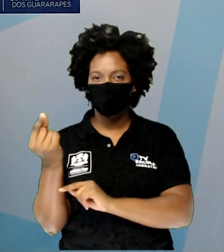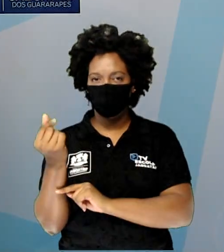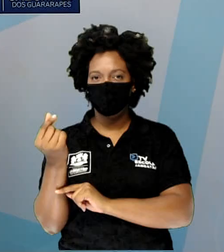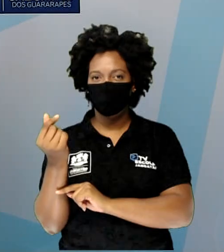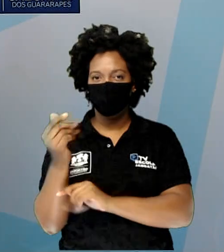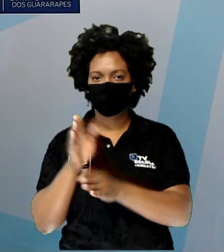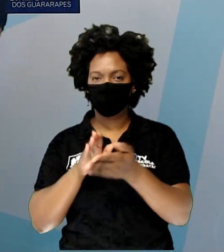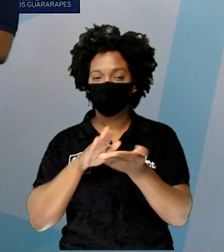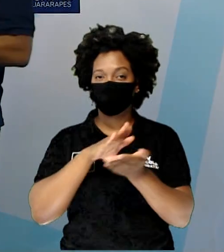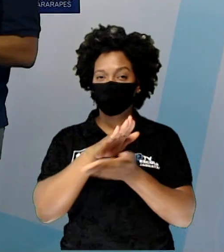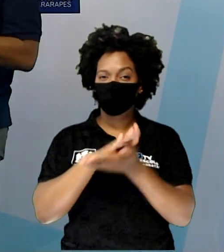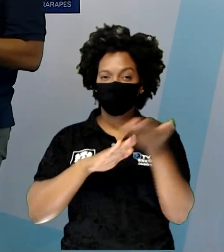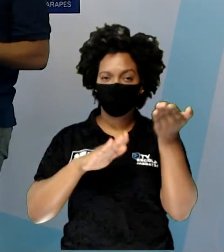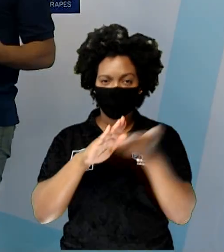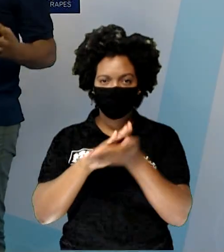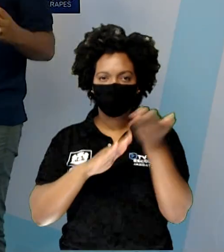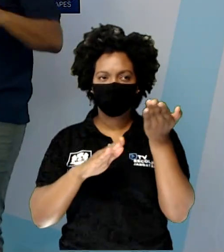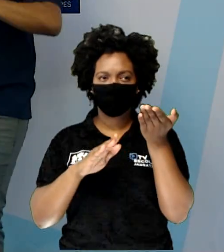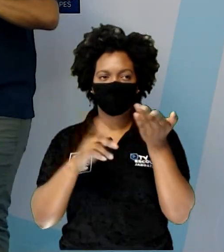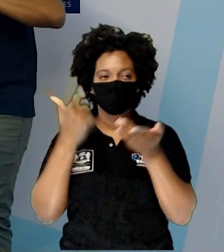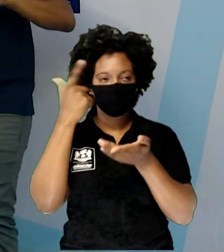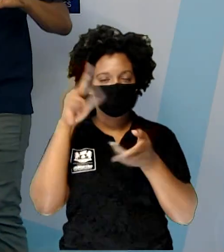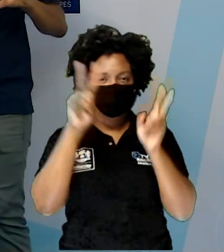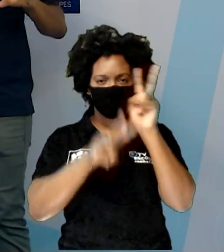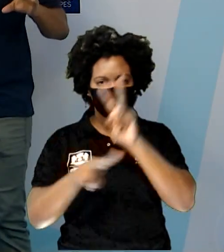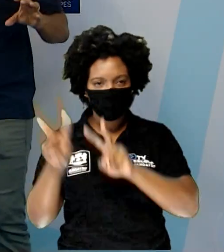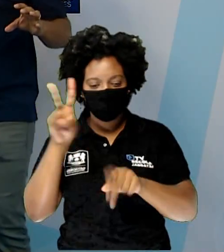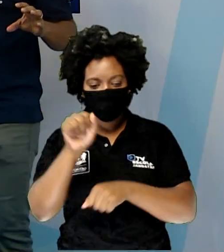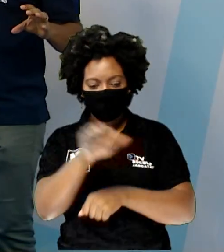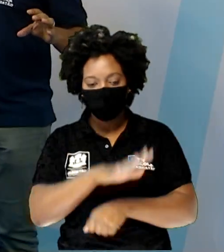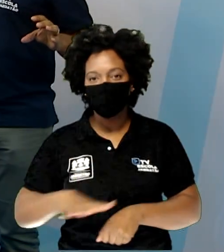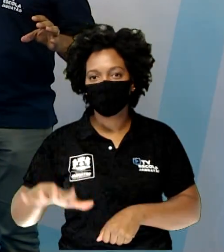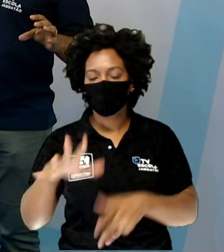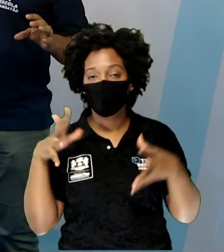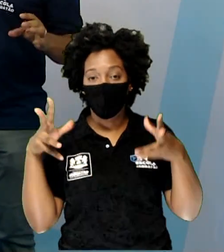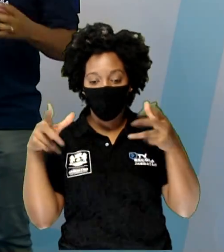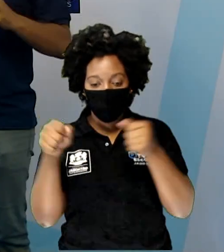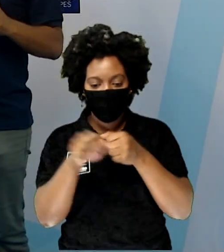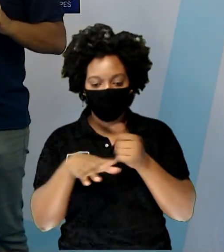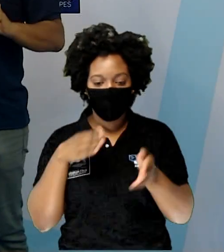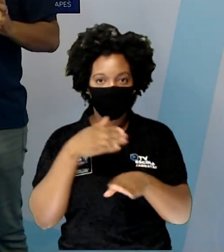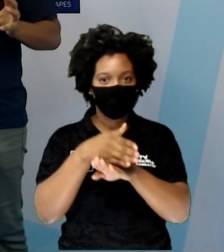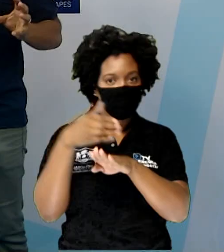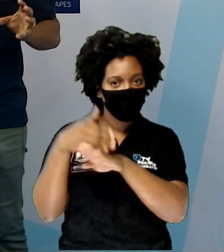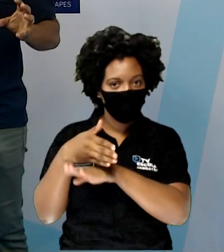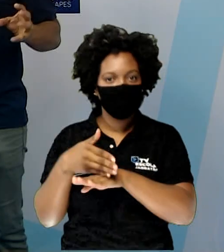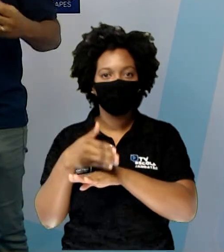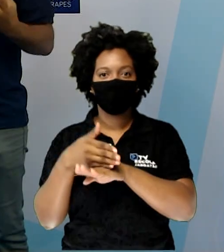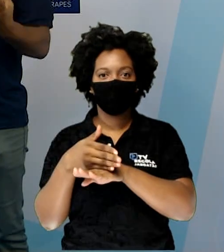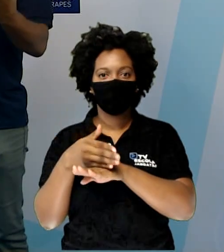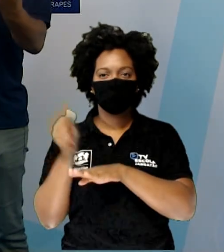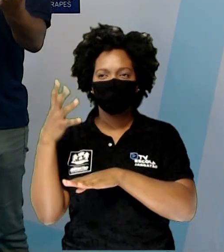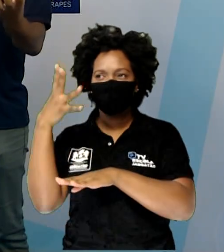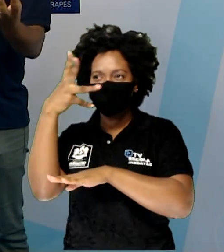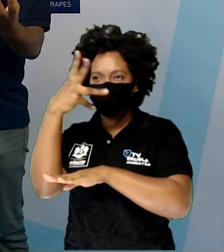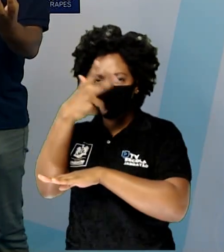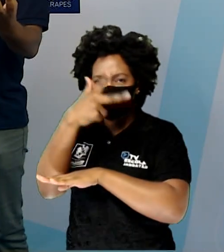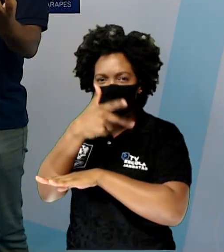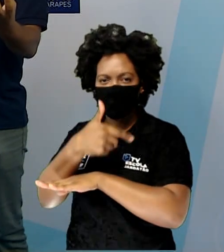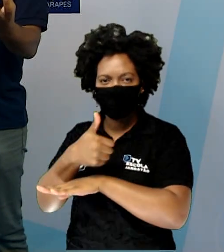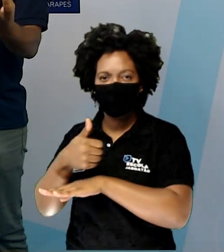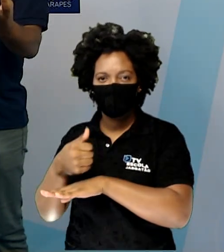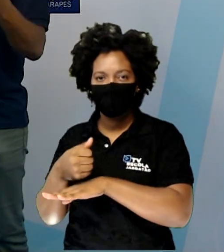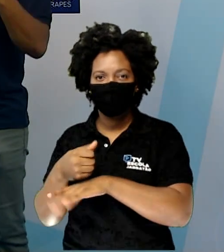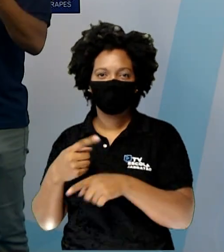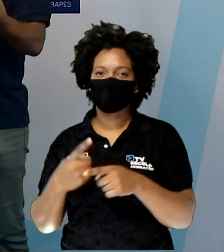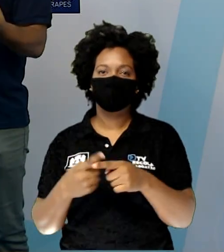você vai praticamente ver essa realidade em todos os lugares que você vai, né? Ou na grande maioria. Obviamente, porque se existe